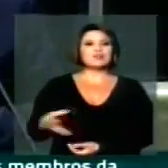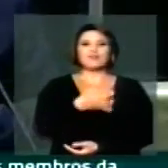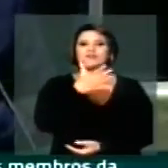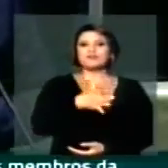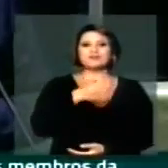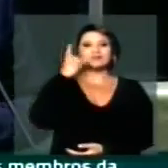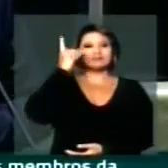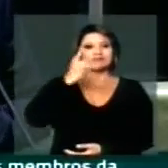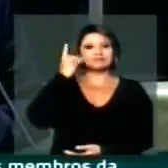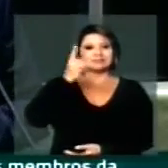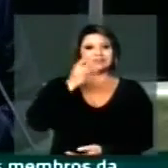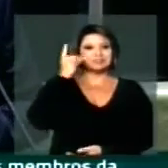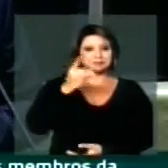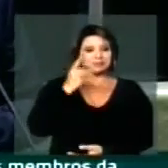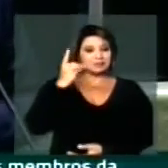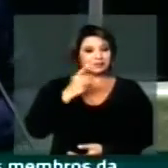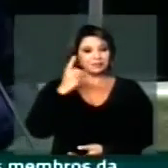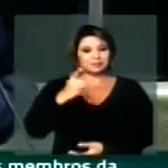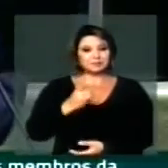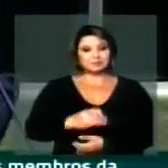novos parlamentares.